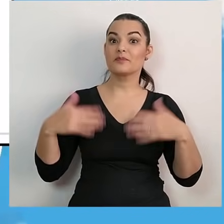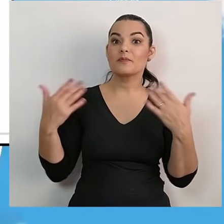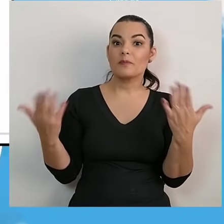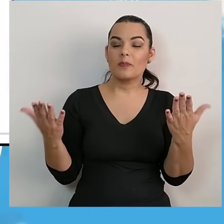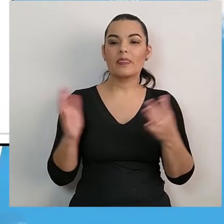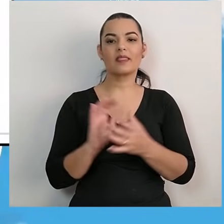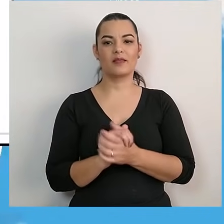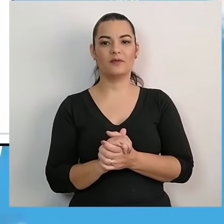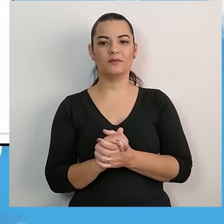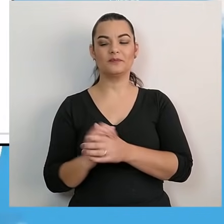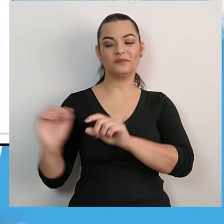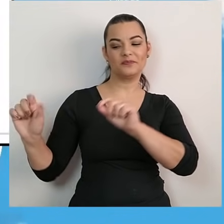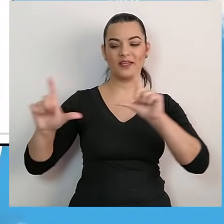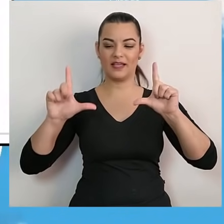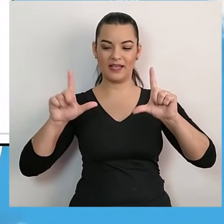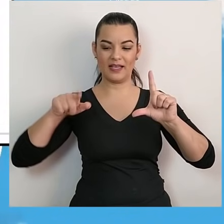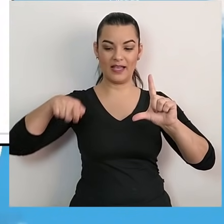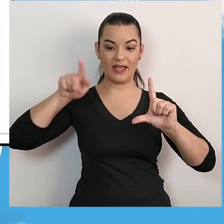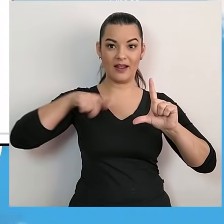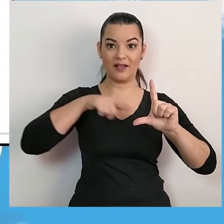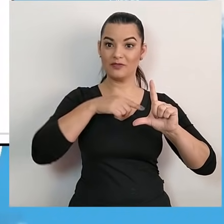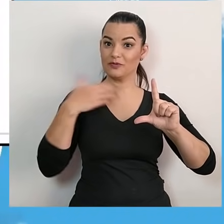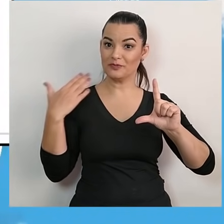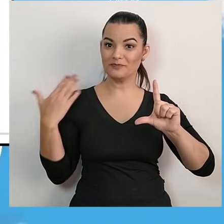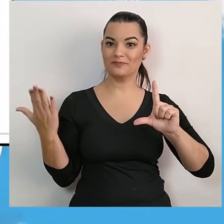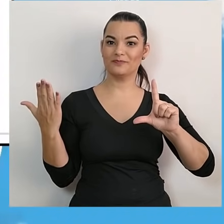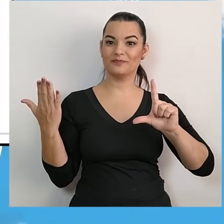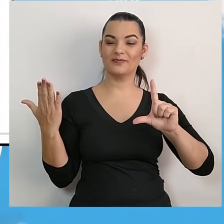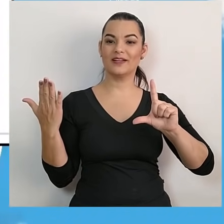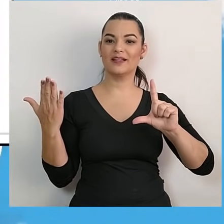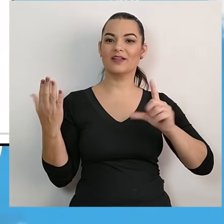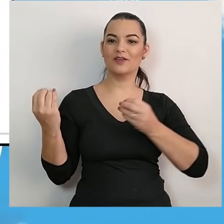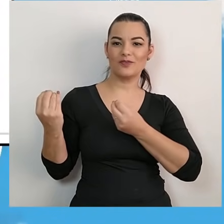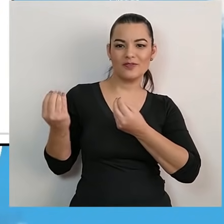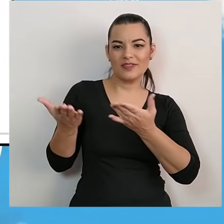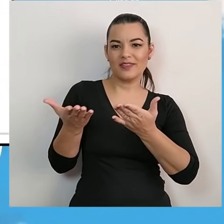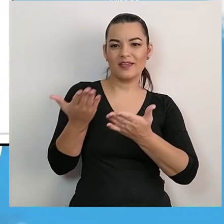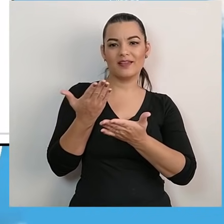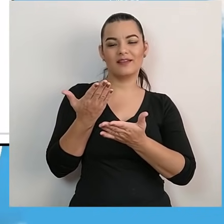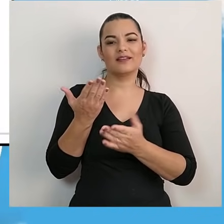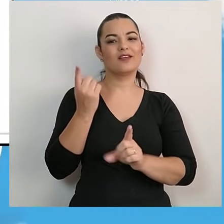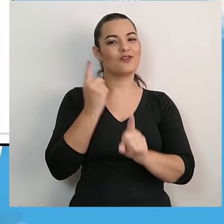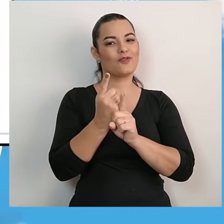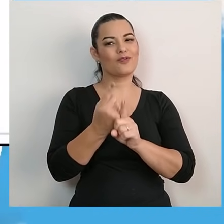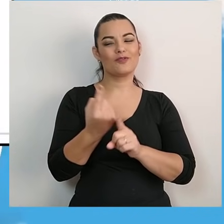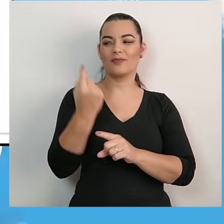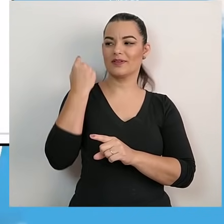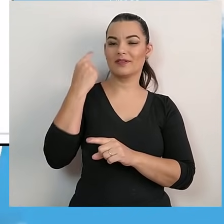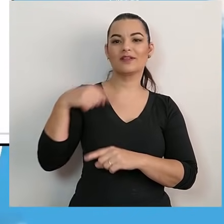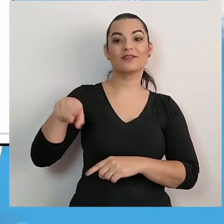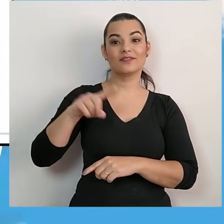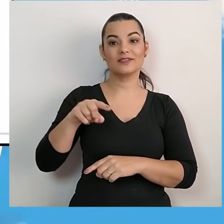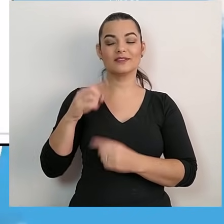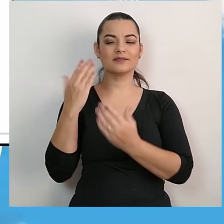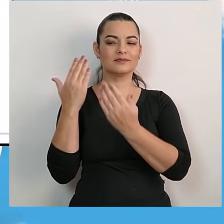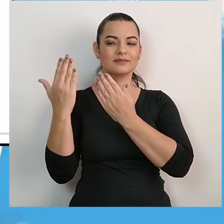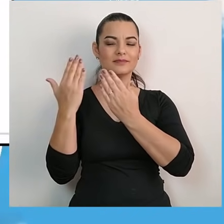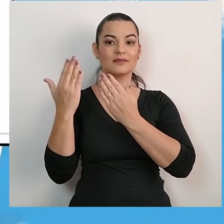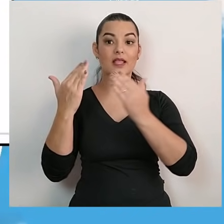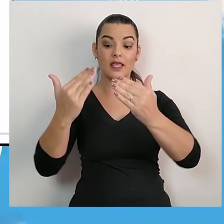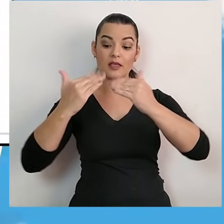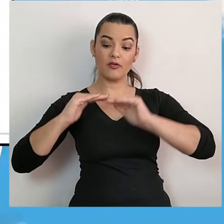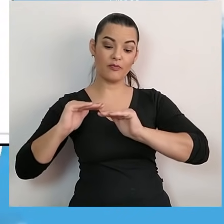Então, a Pro deixou esse gráfico aqui para vocês analisarem. Aqui embaixo, nós